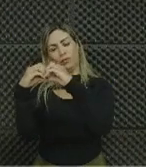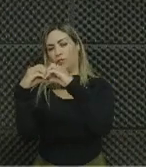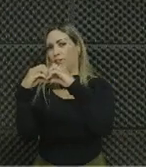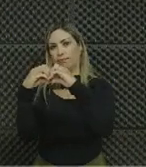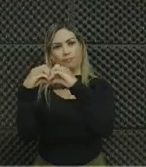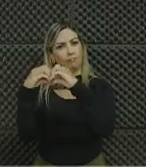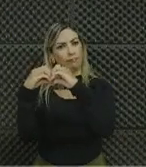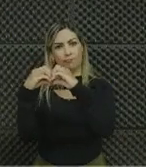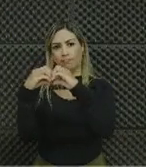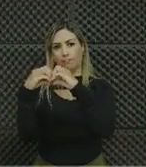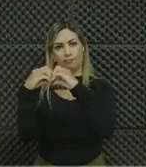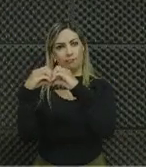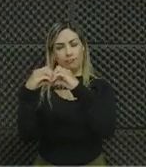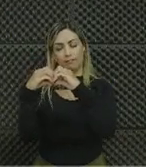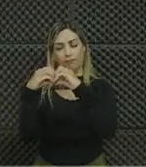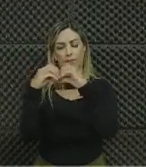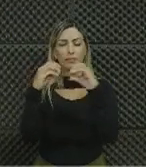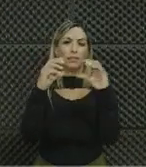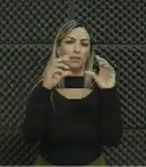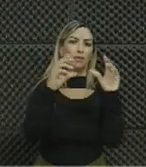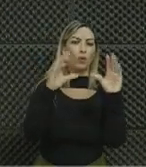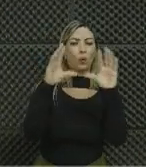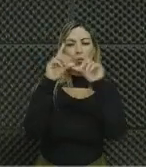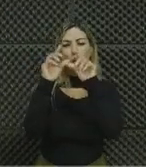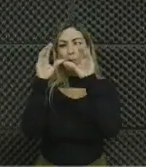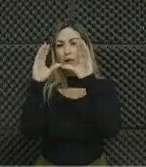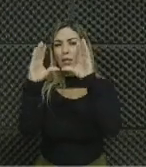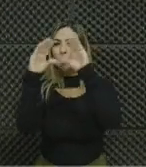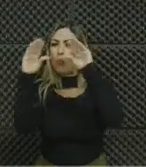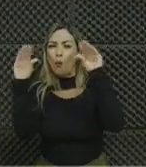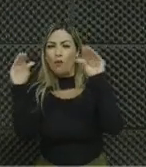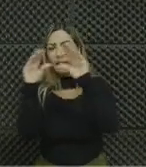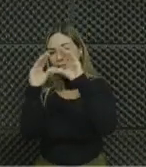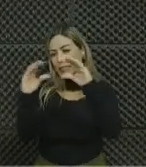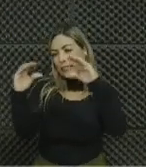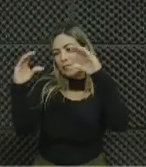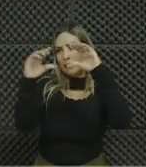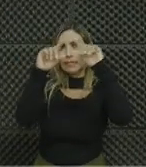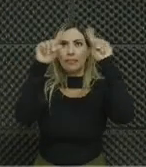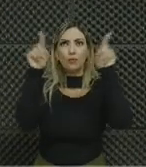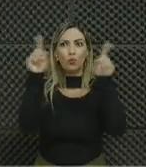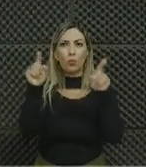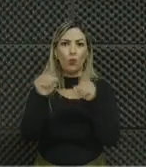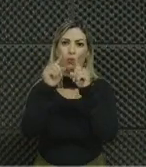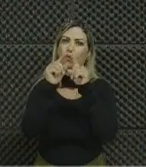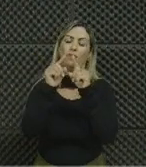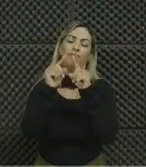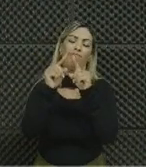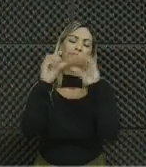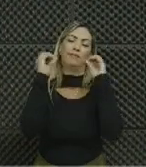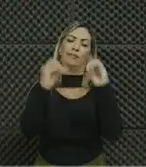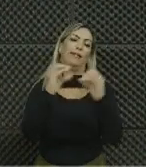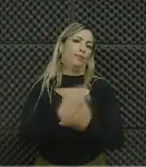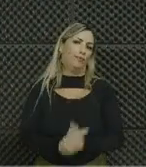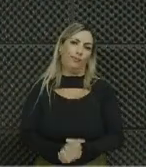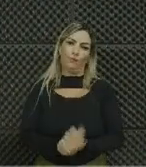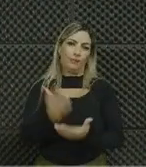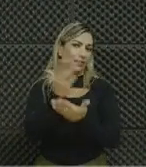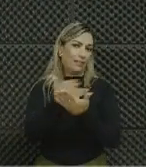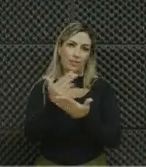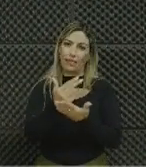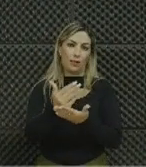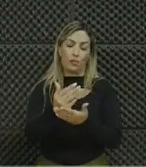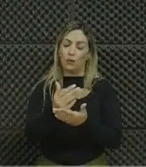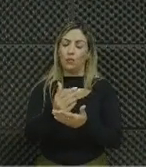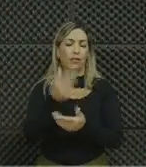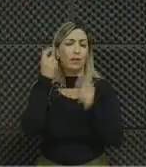lá, né? Ou você fez uma nuvem em volta do título para destacar. Isso aí pode ser suficiente para zerar a sua redação. É melhor